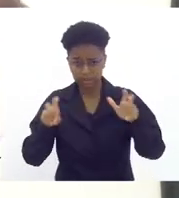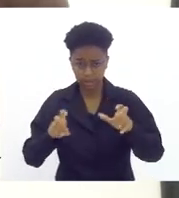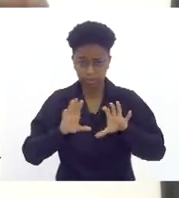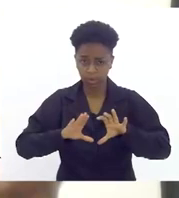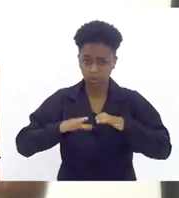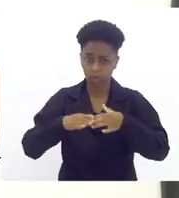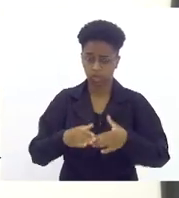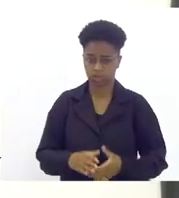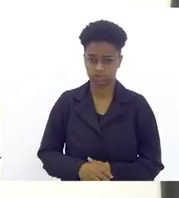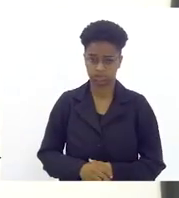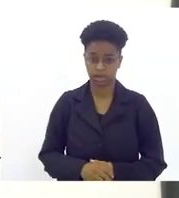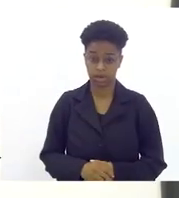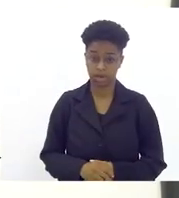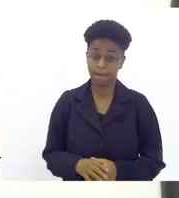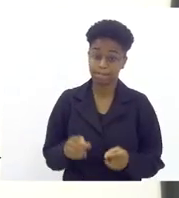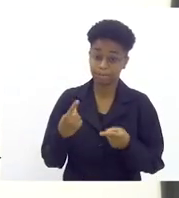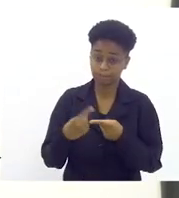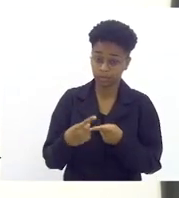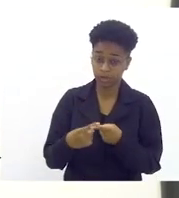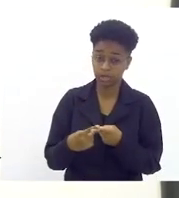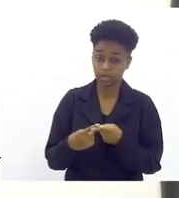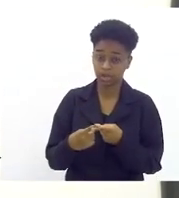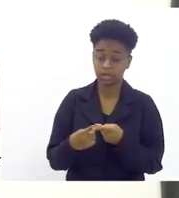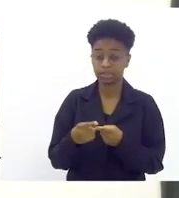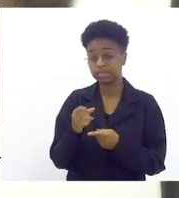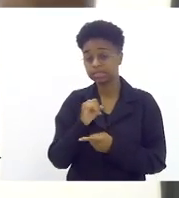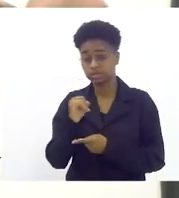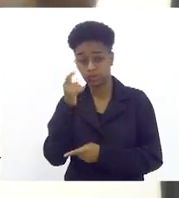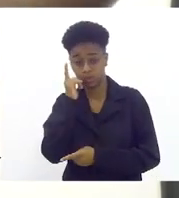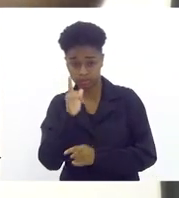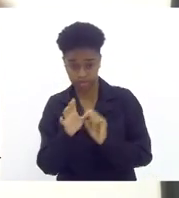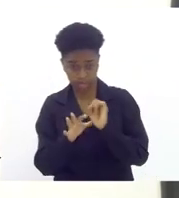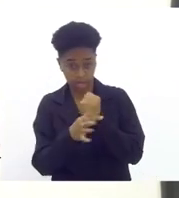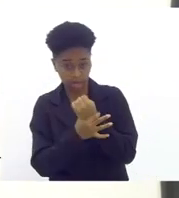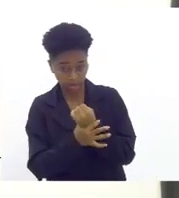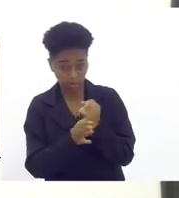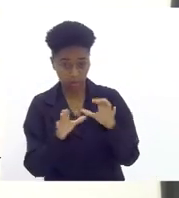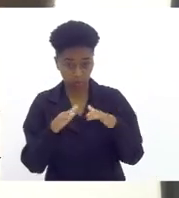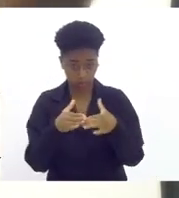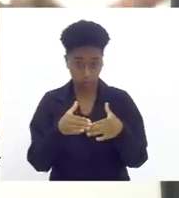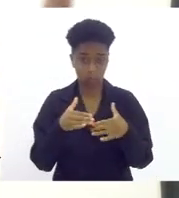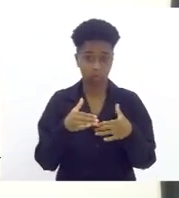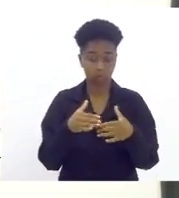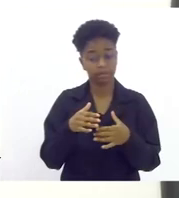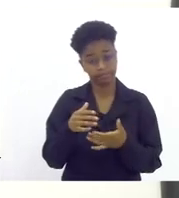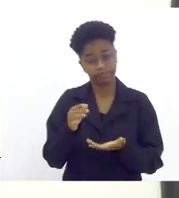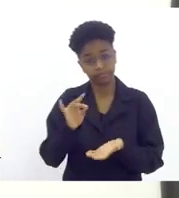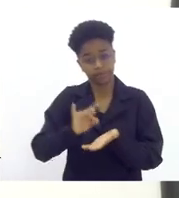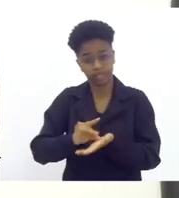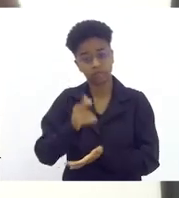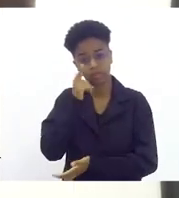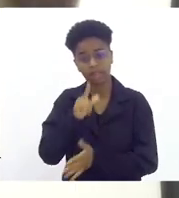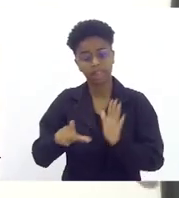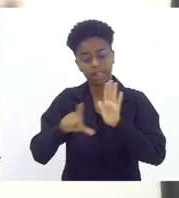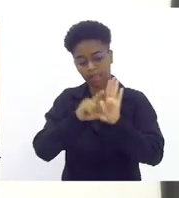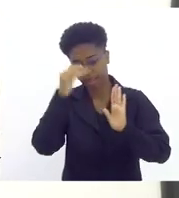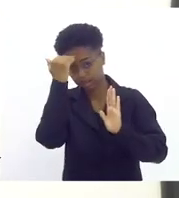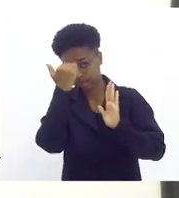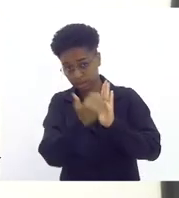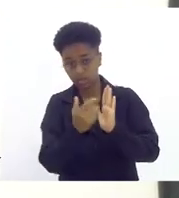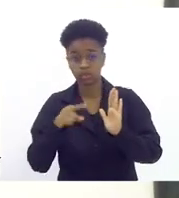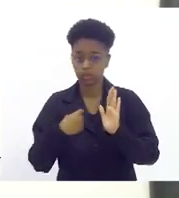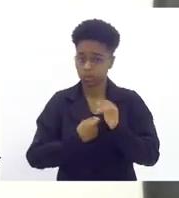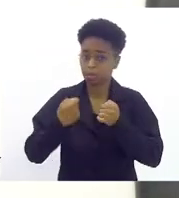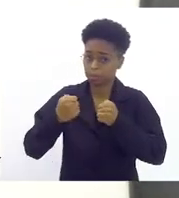aí, estando garantida nas convenções coletivas, aí, como a Ana falou, tem medida de lei, nós podemos